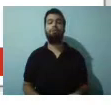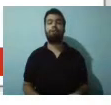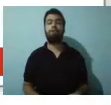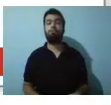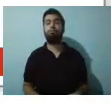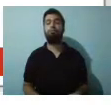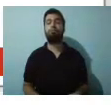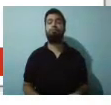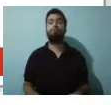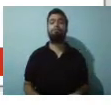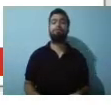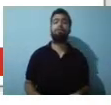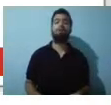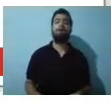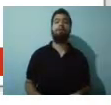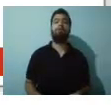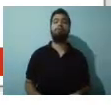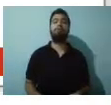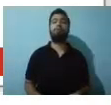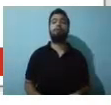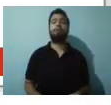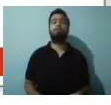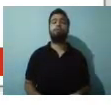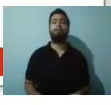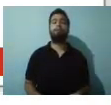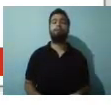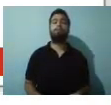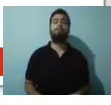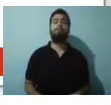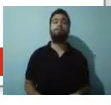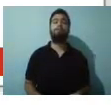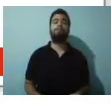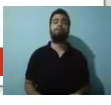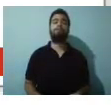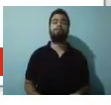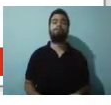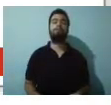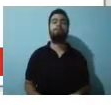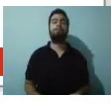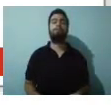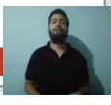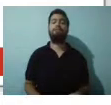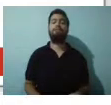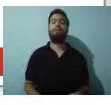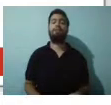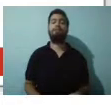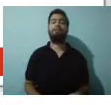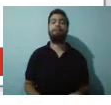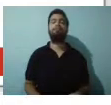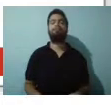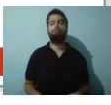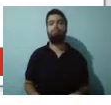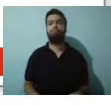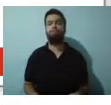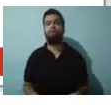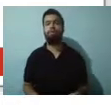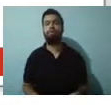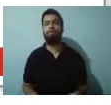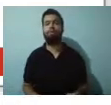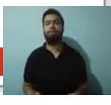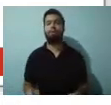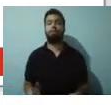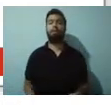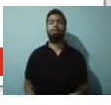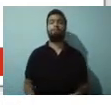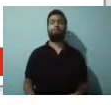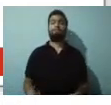demitir funcionários públicos, introduzir e consolidar a meritocracia, privatizar as empresas públicas e facilitar a entrada de fluxo de